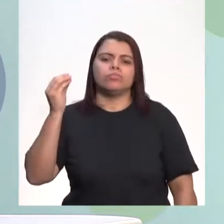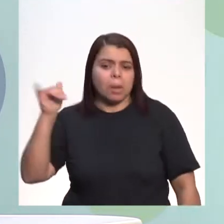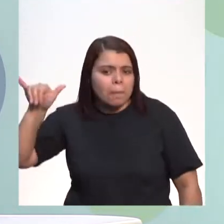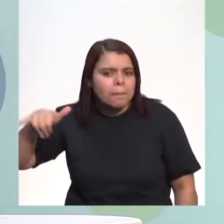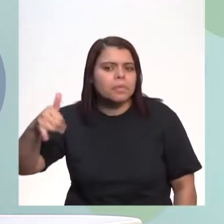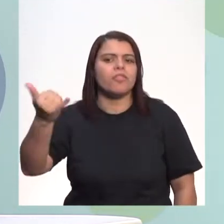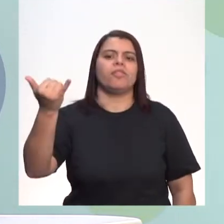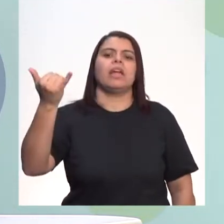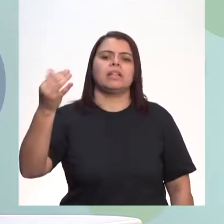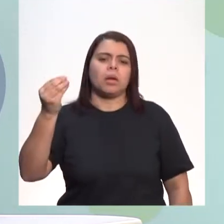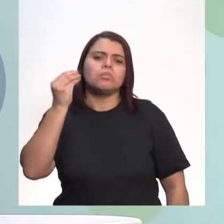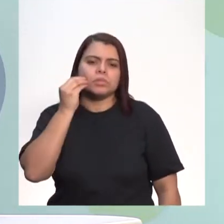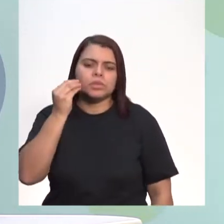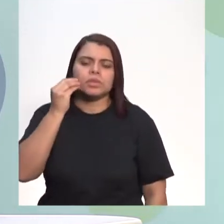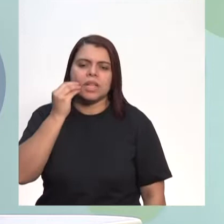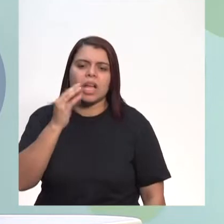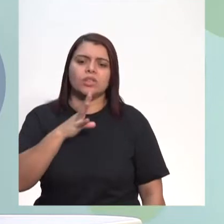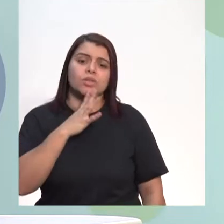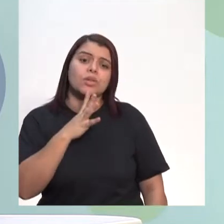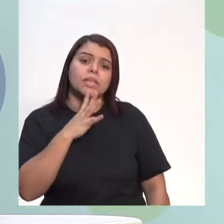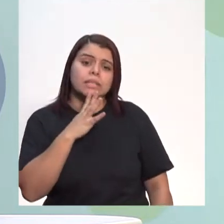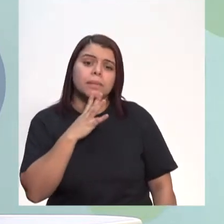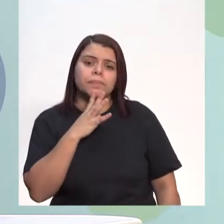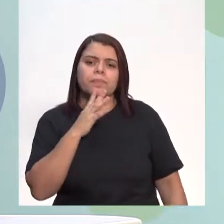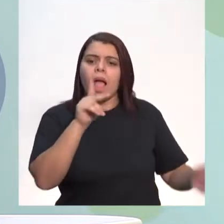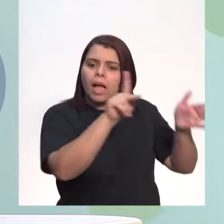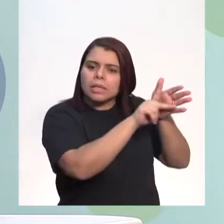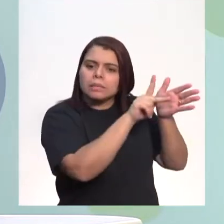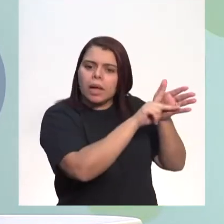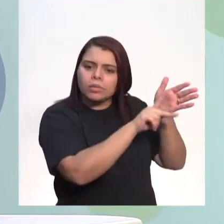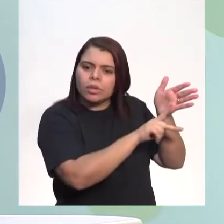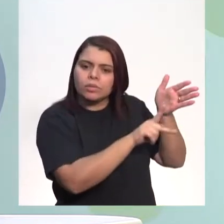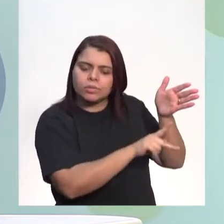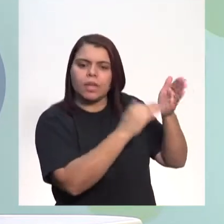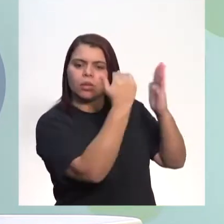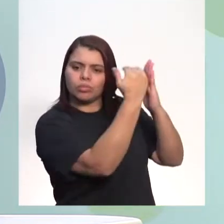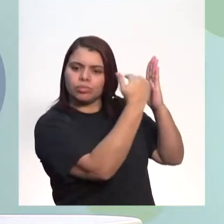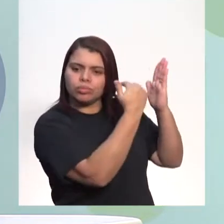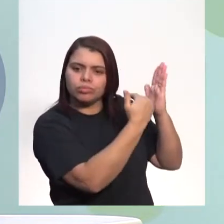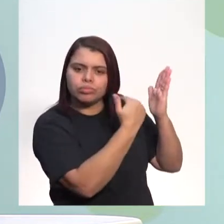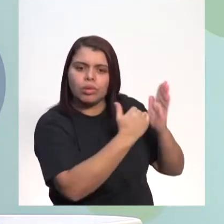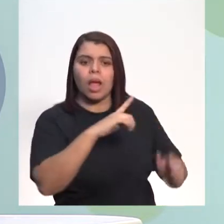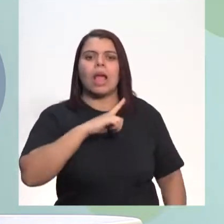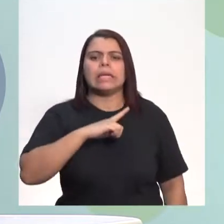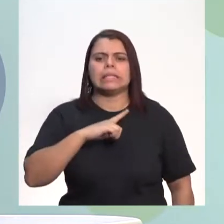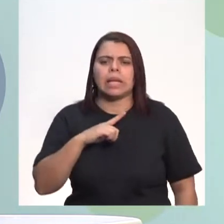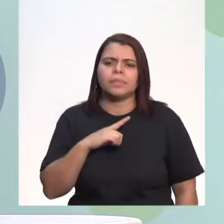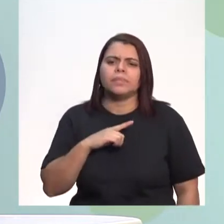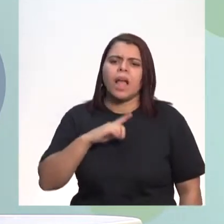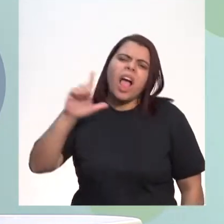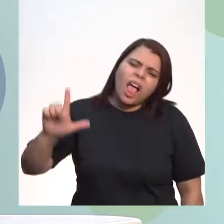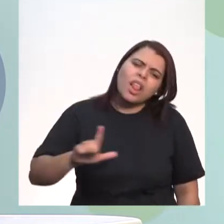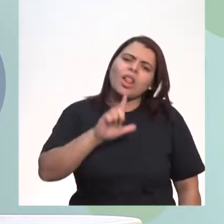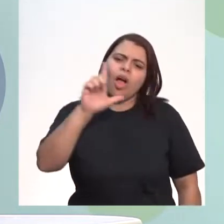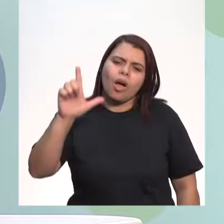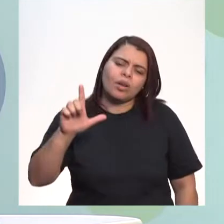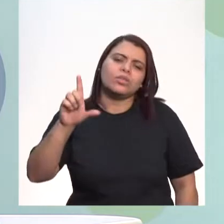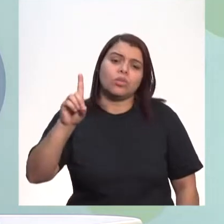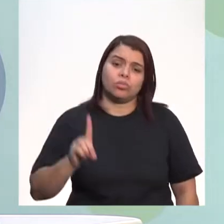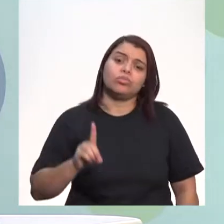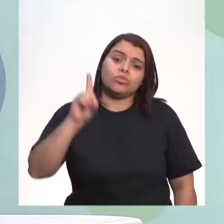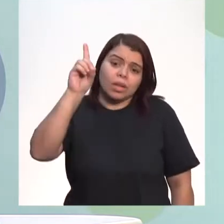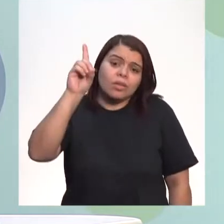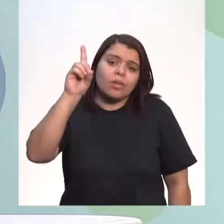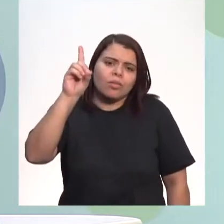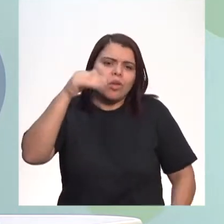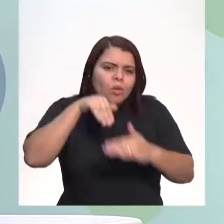para acessar e conhecer as pautas que estão lá. E tem, lógico, o gestor, quando ele entrar, ele vai fazer o mesmo caminho, só que quando